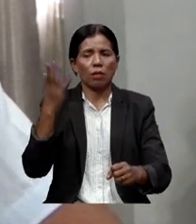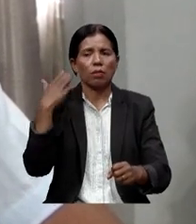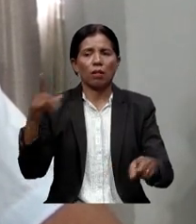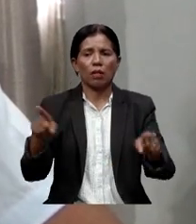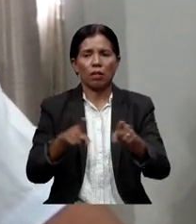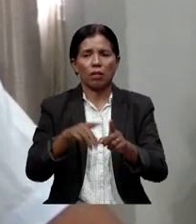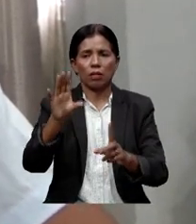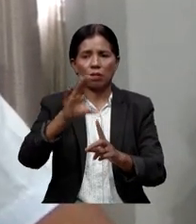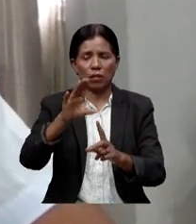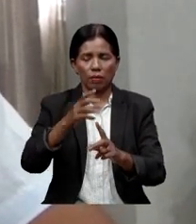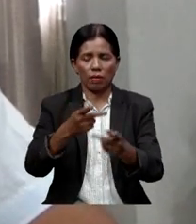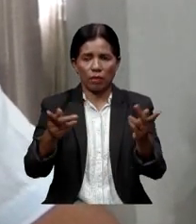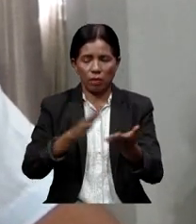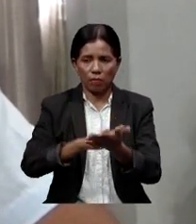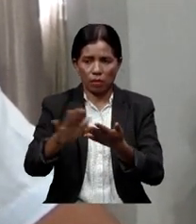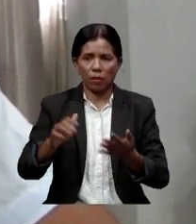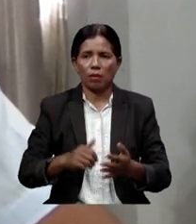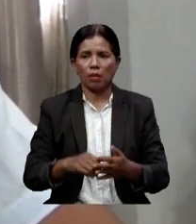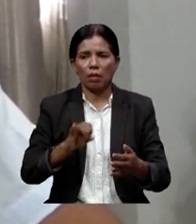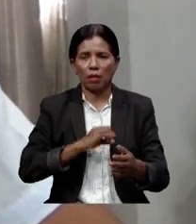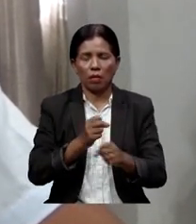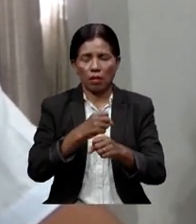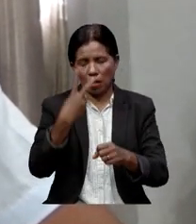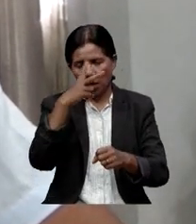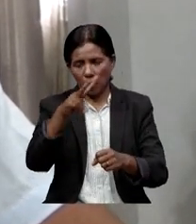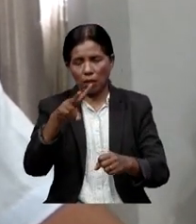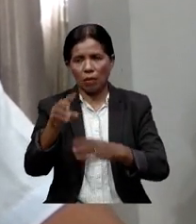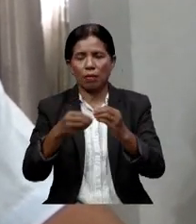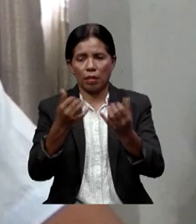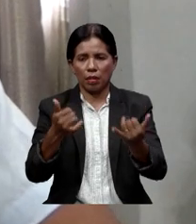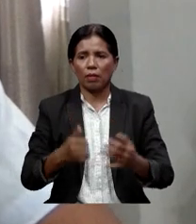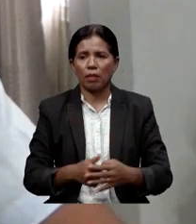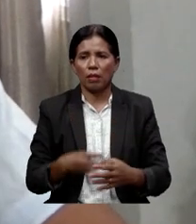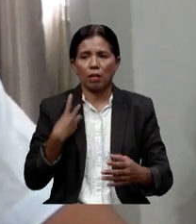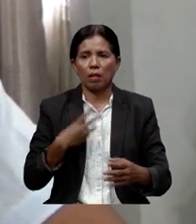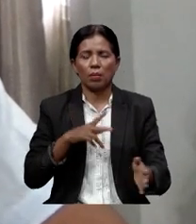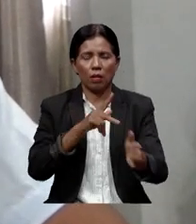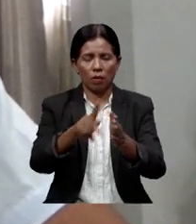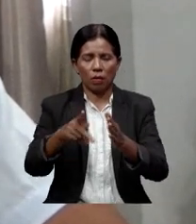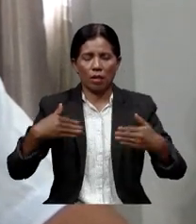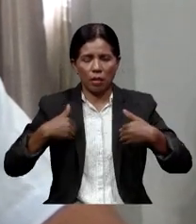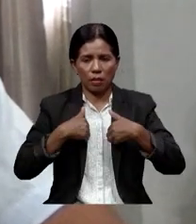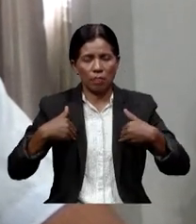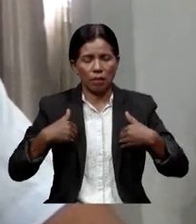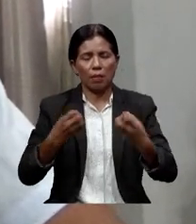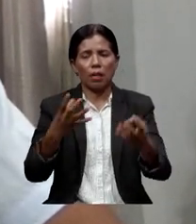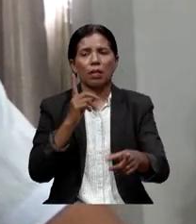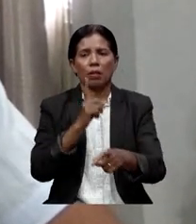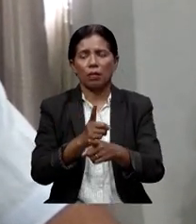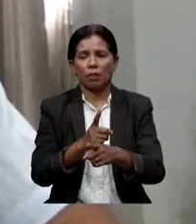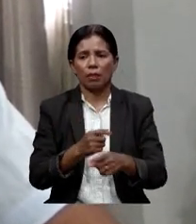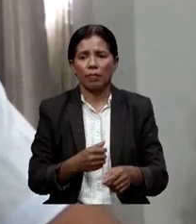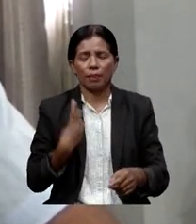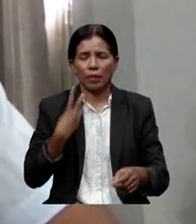va sefi va sanementum e hau hal operasaun ida ne ami oha ni mal barak tep tebes me be antes ki ba